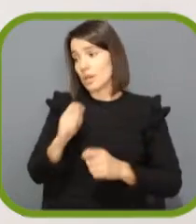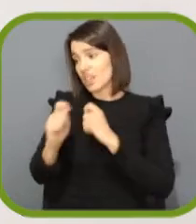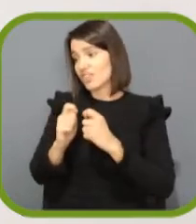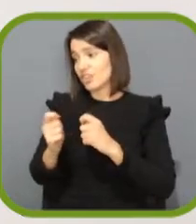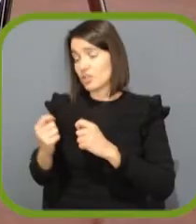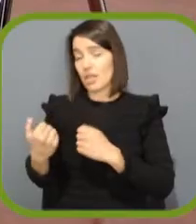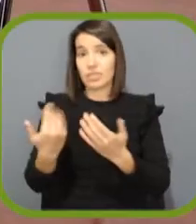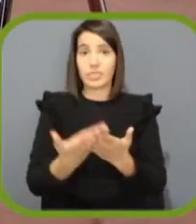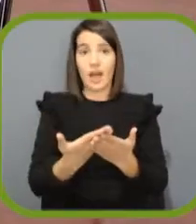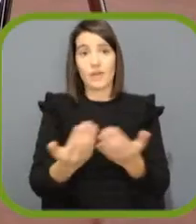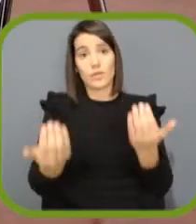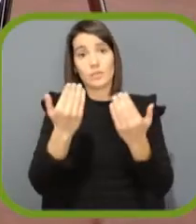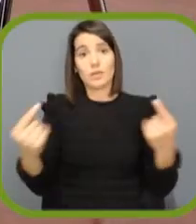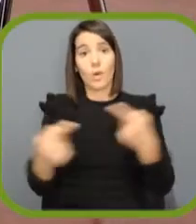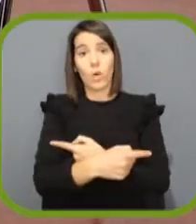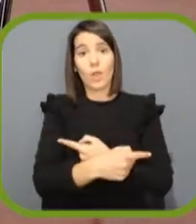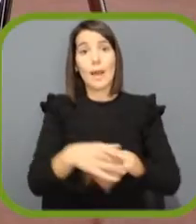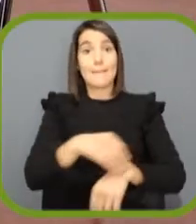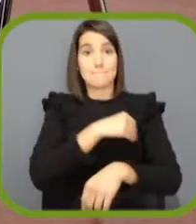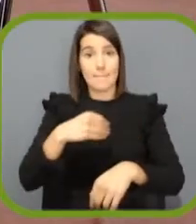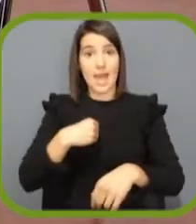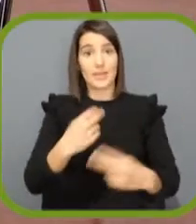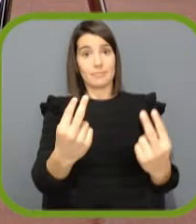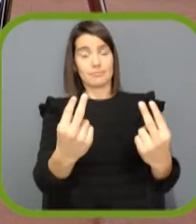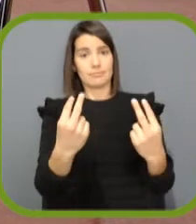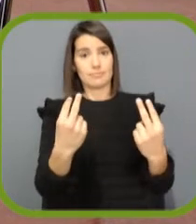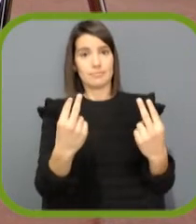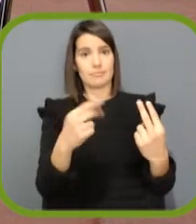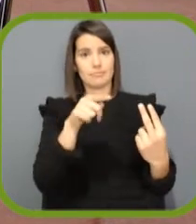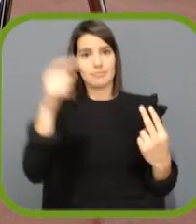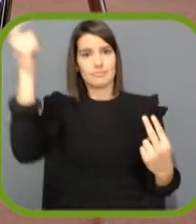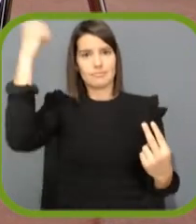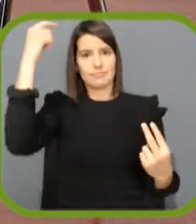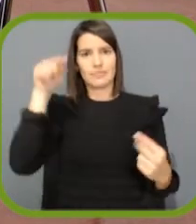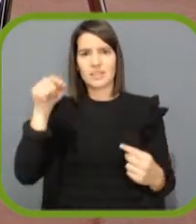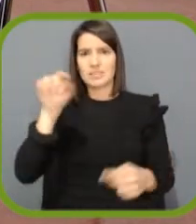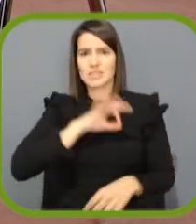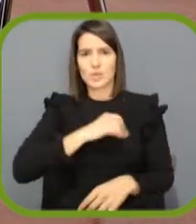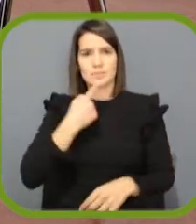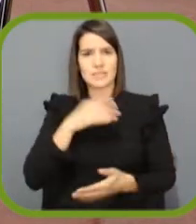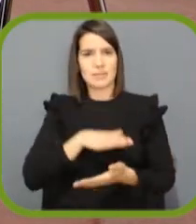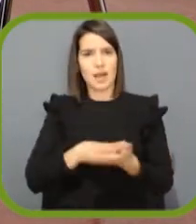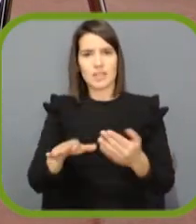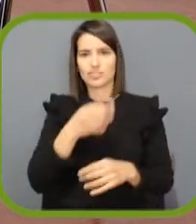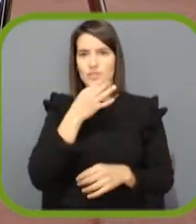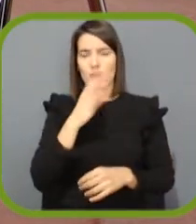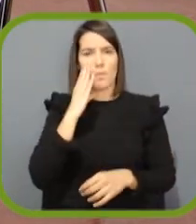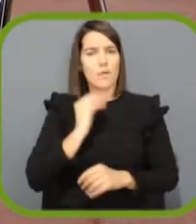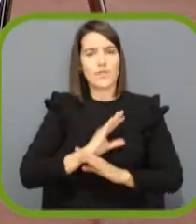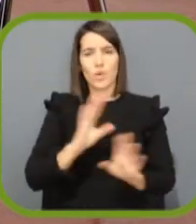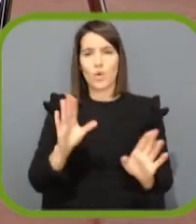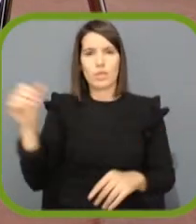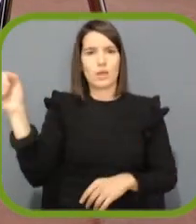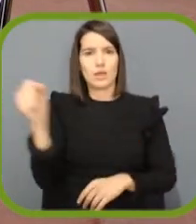a desinformação. Claro que o médico que está a ouvi-lo diz: este senhor não percebe nada do que está a falar, é uma vergonha que o